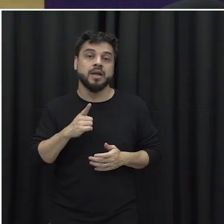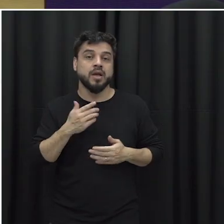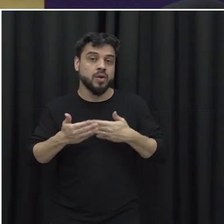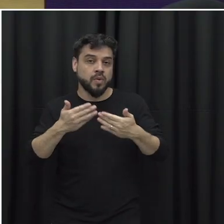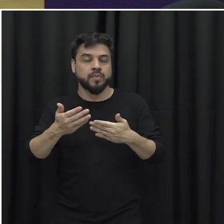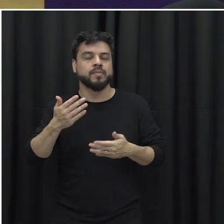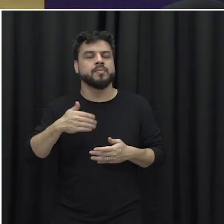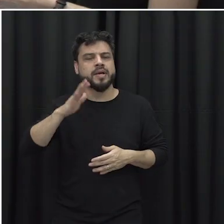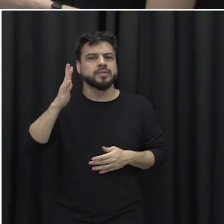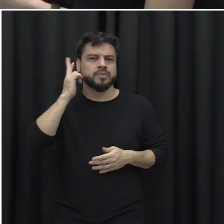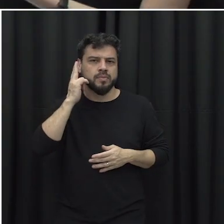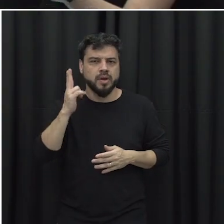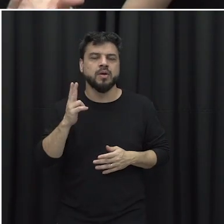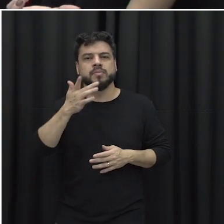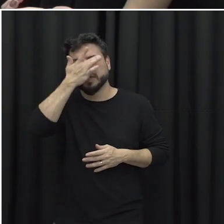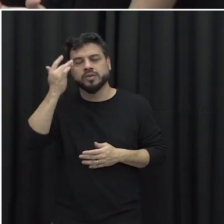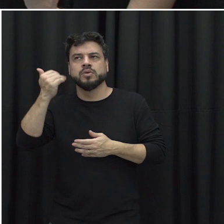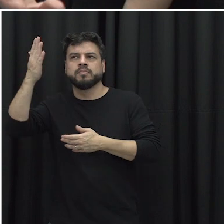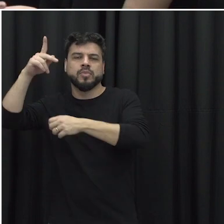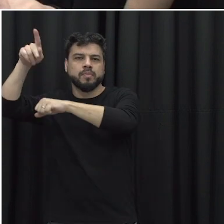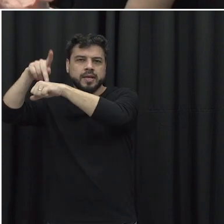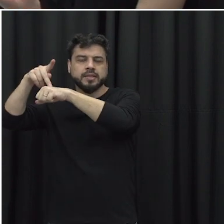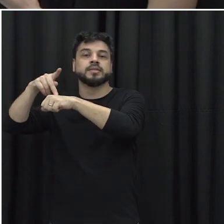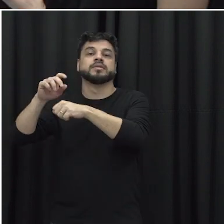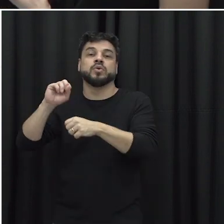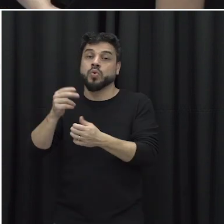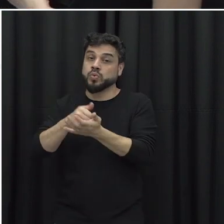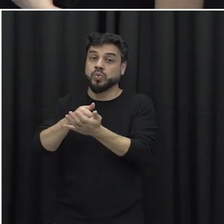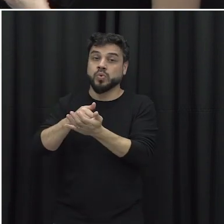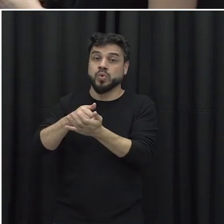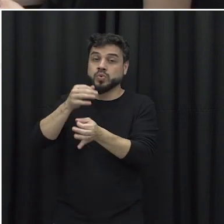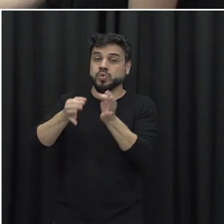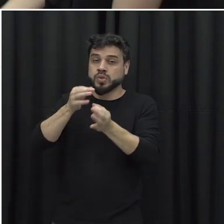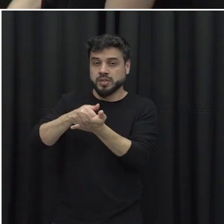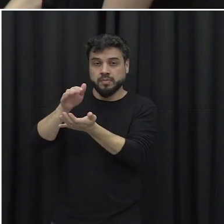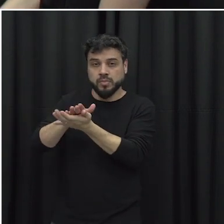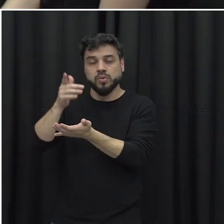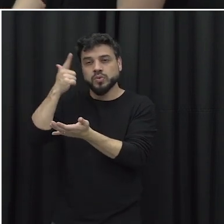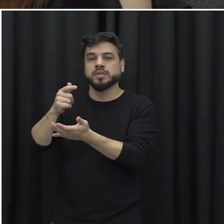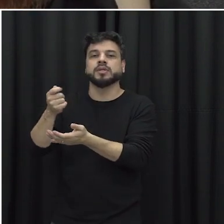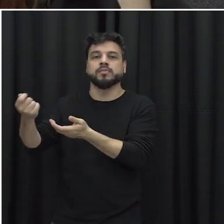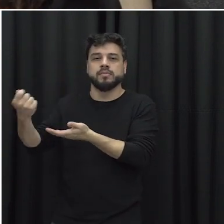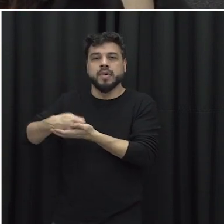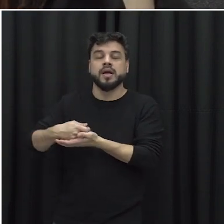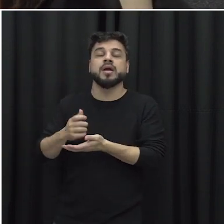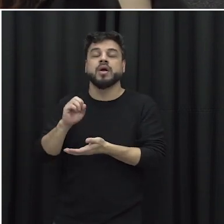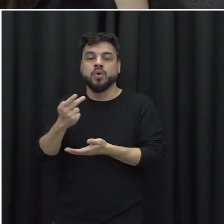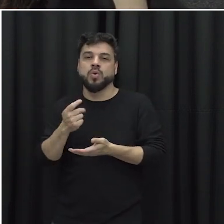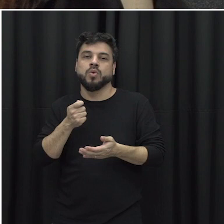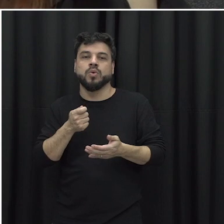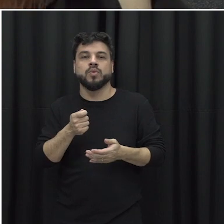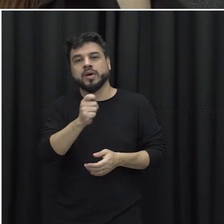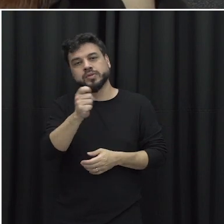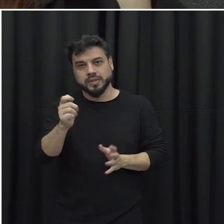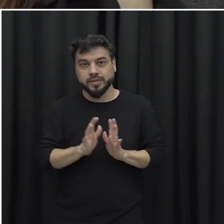importar, o paciente judicializar, adquirir através da associação ou comprar na farmácia, né? E depende do diagnóstico, né?